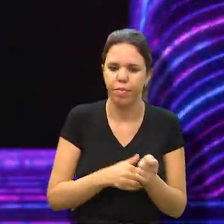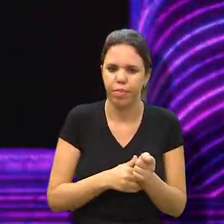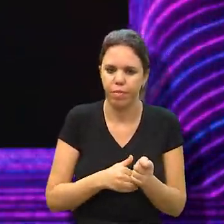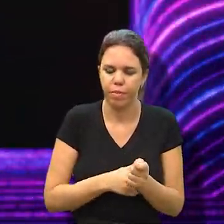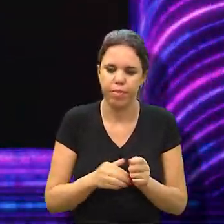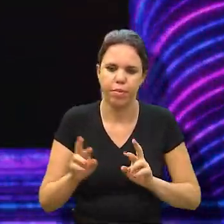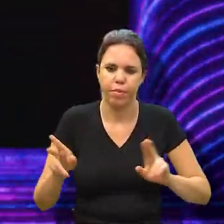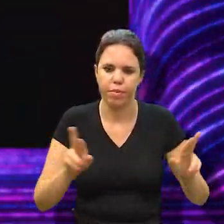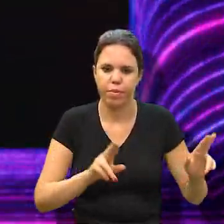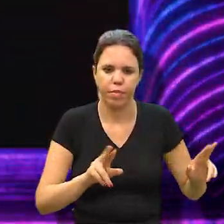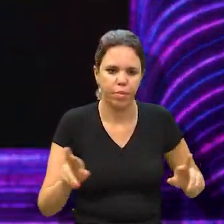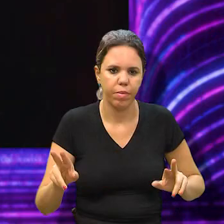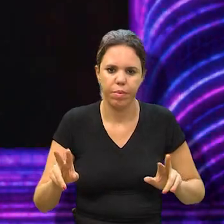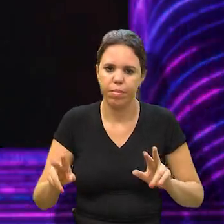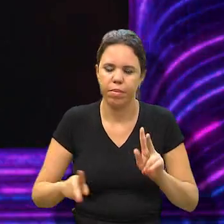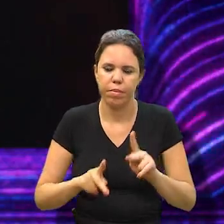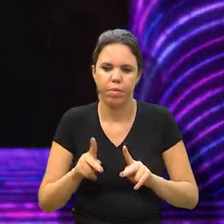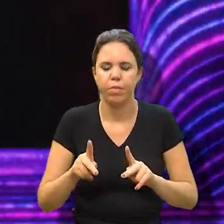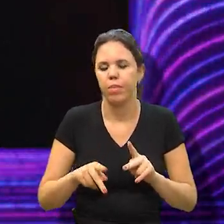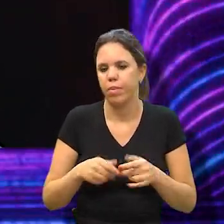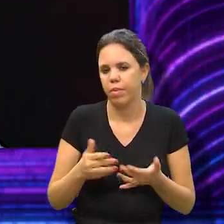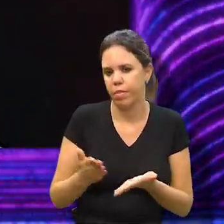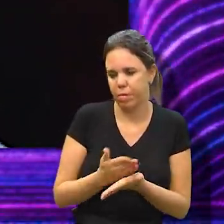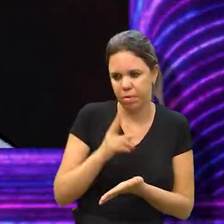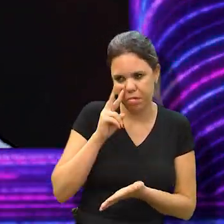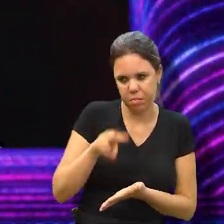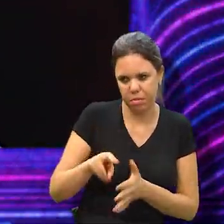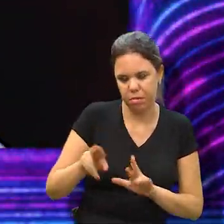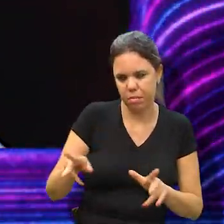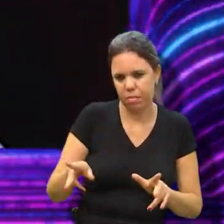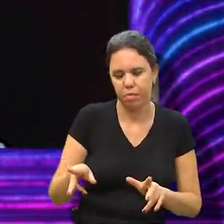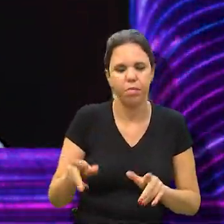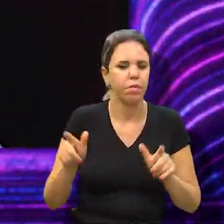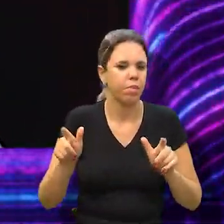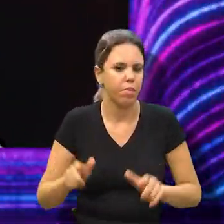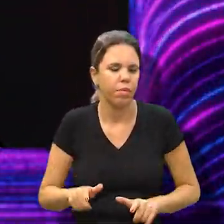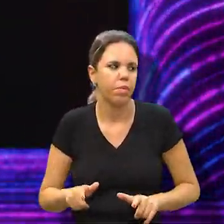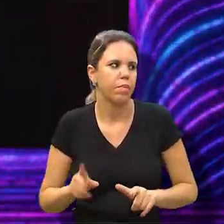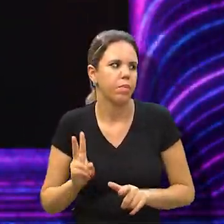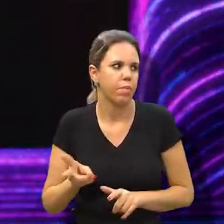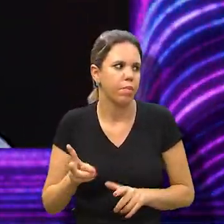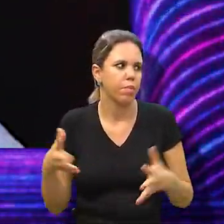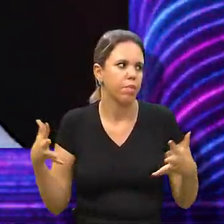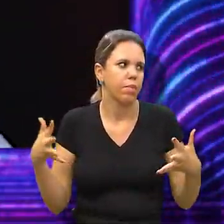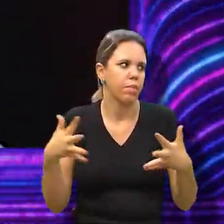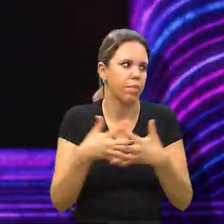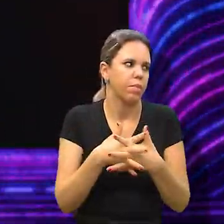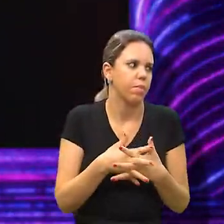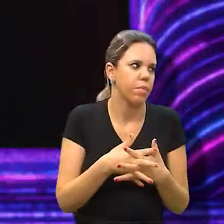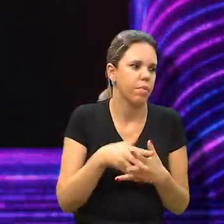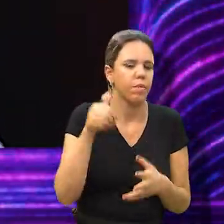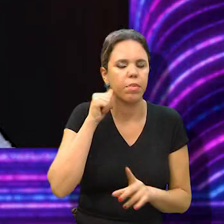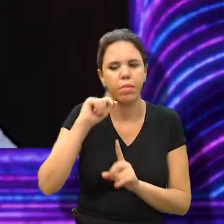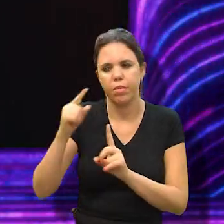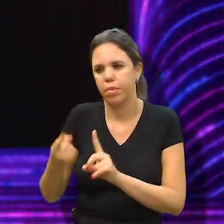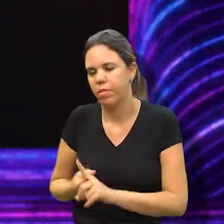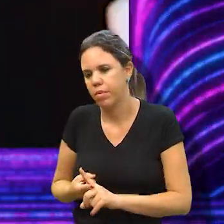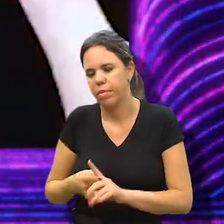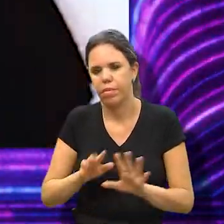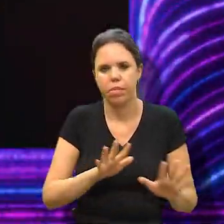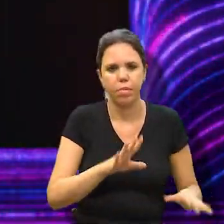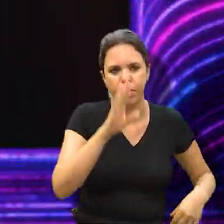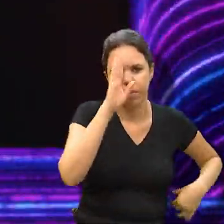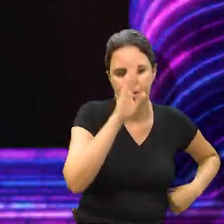pequeno segredo, diferente de todos os outros livros que eu vi, que é onde que sempre dá confusão, a mulher tá